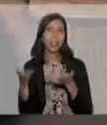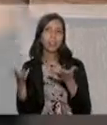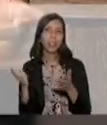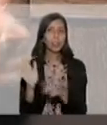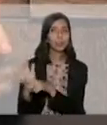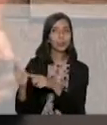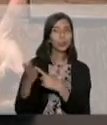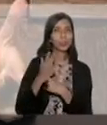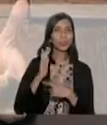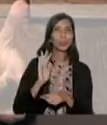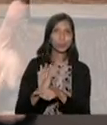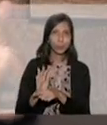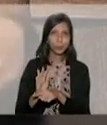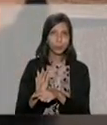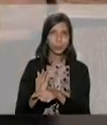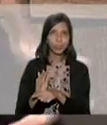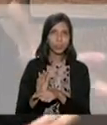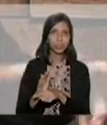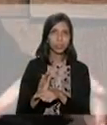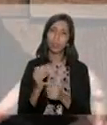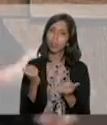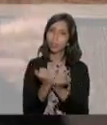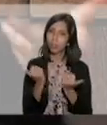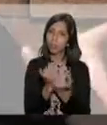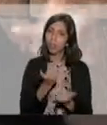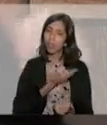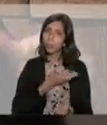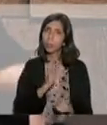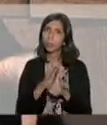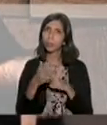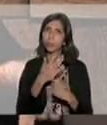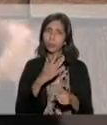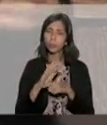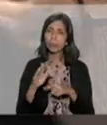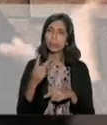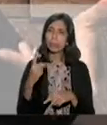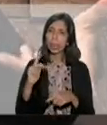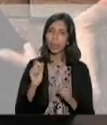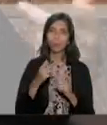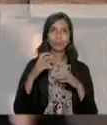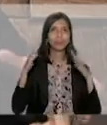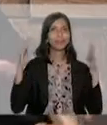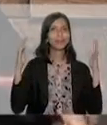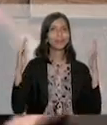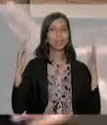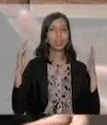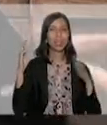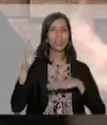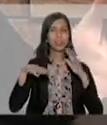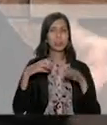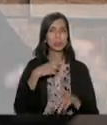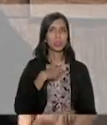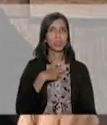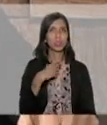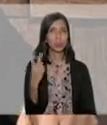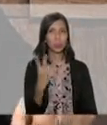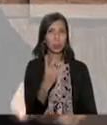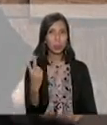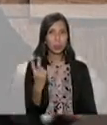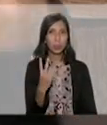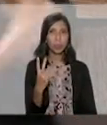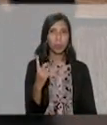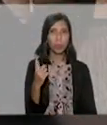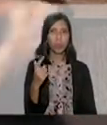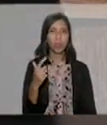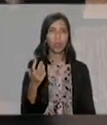levanta, a outra corta, né? É parceria mesmo, né? E deixar a outra brilhar, porque às vezes o que eu sinto em duplas é